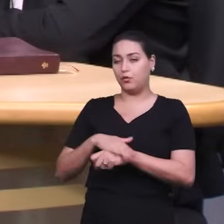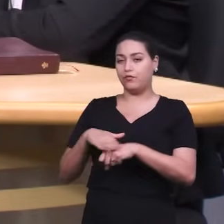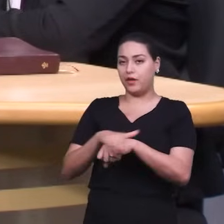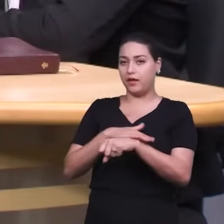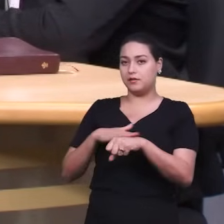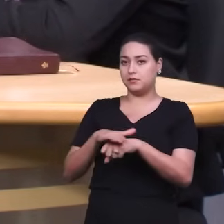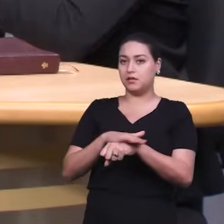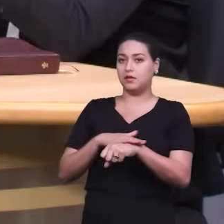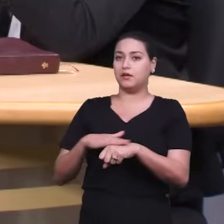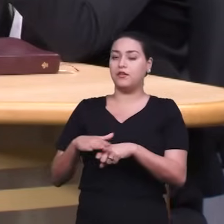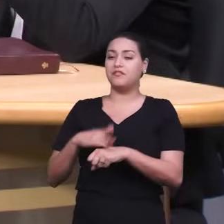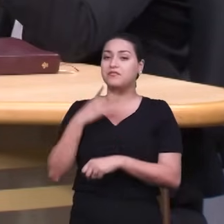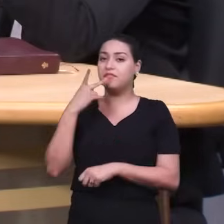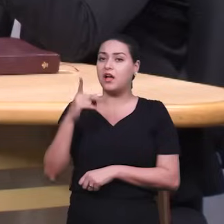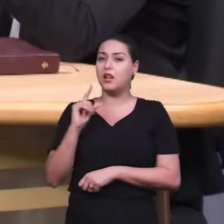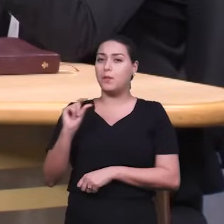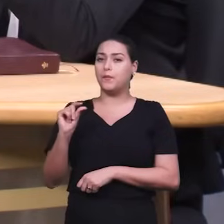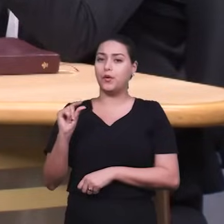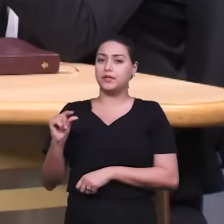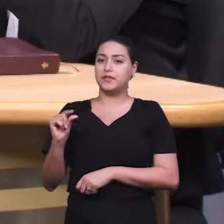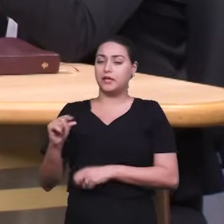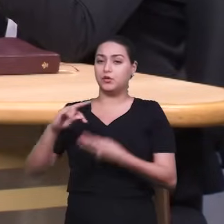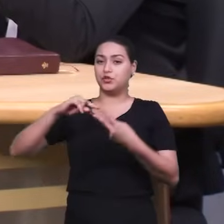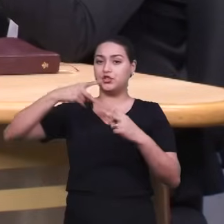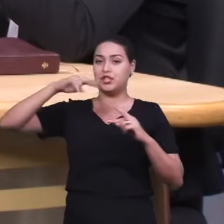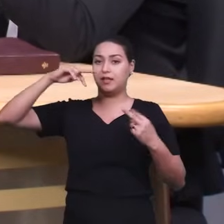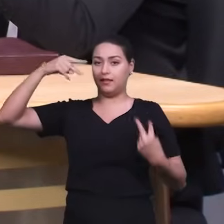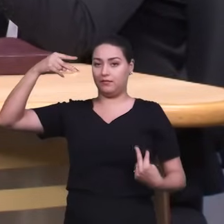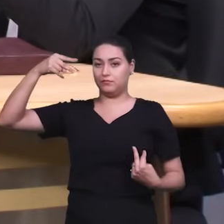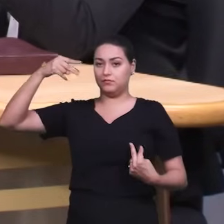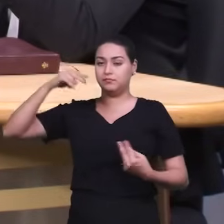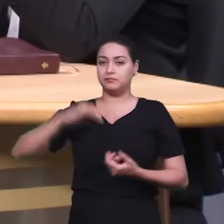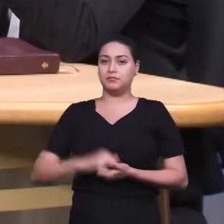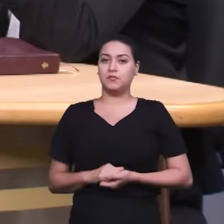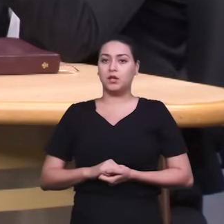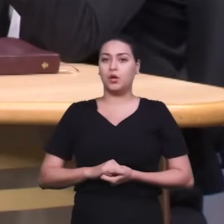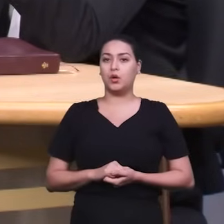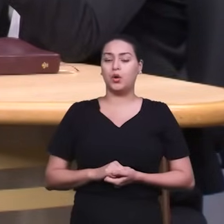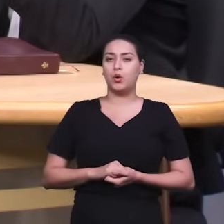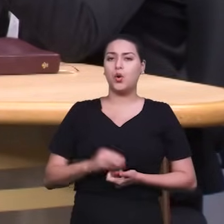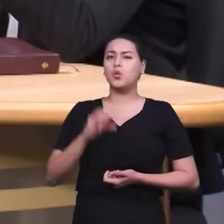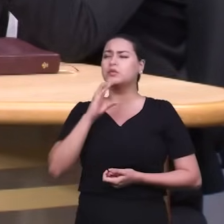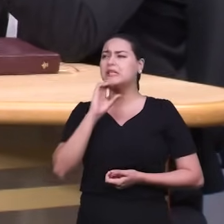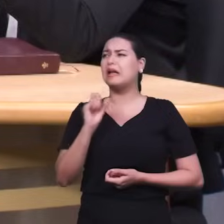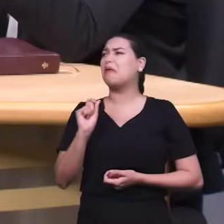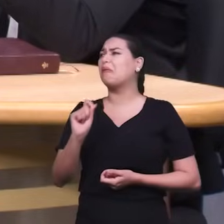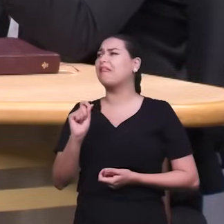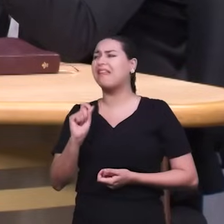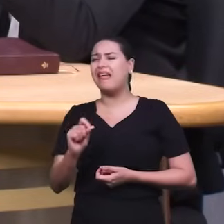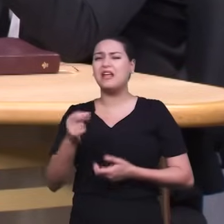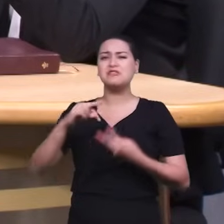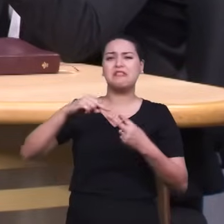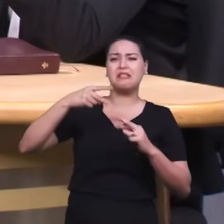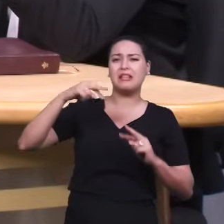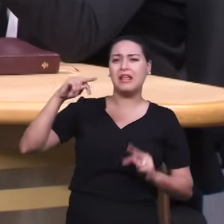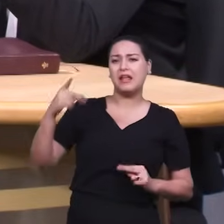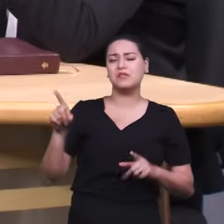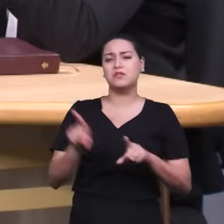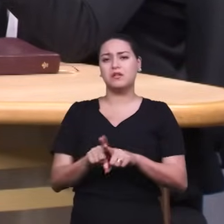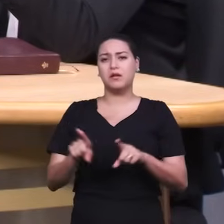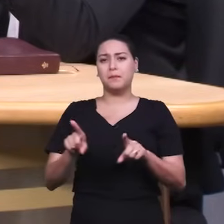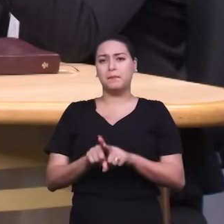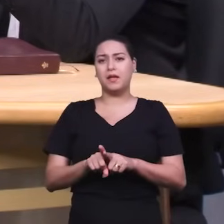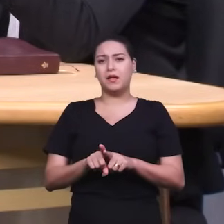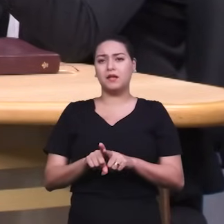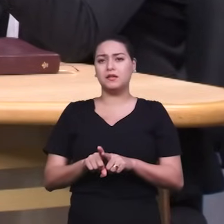conversa, você falasse um pouquinho a respeito da genética, né? O conceito do que é a genética e também, se for